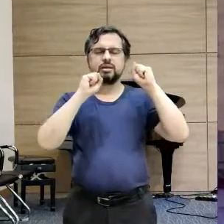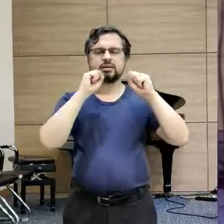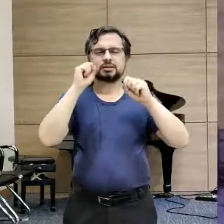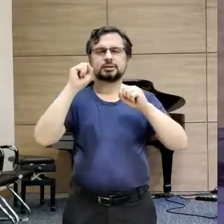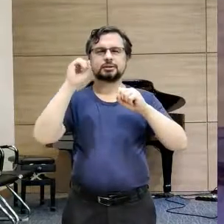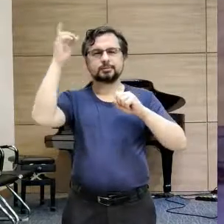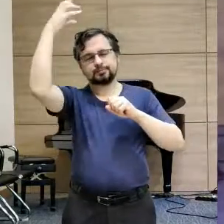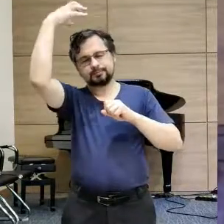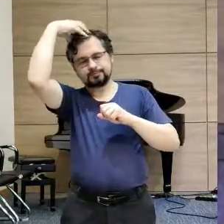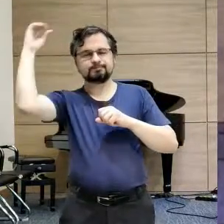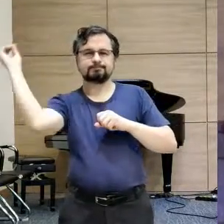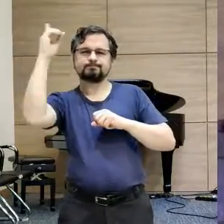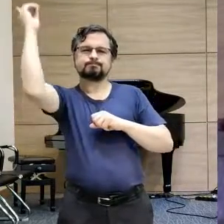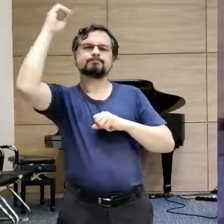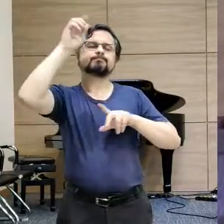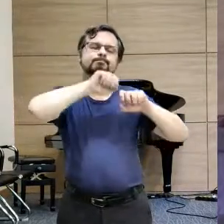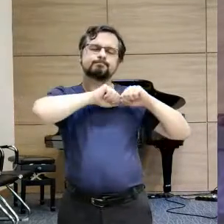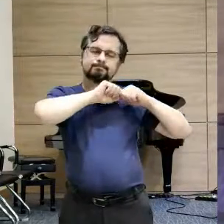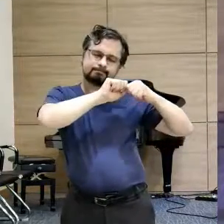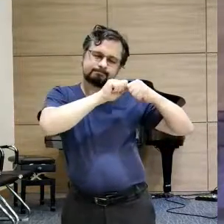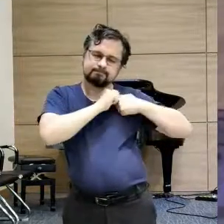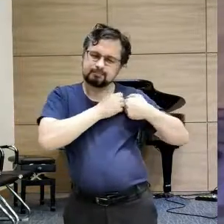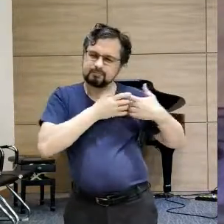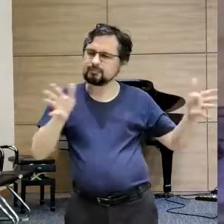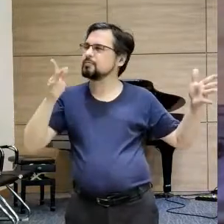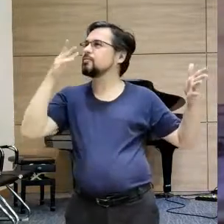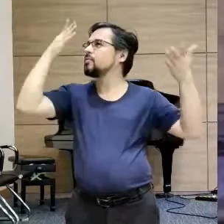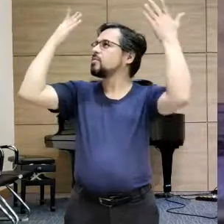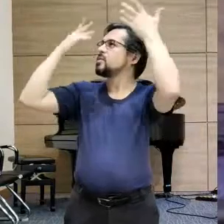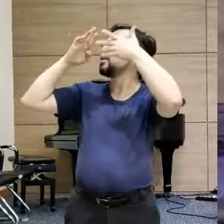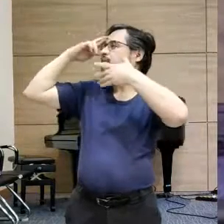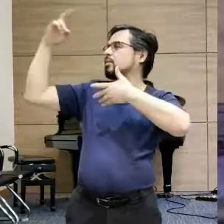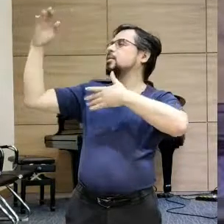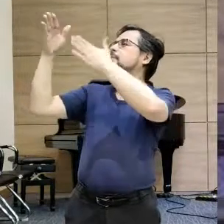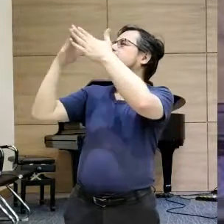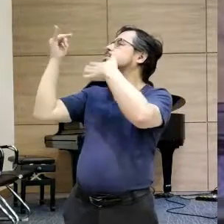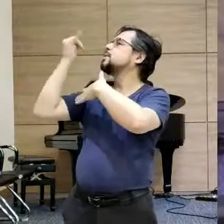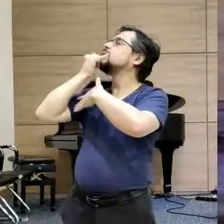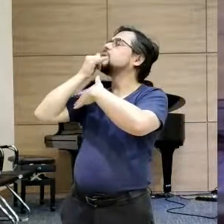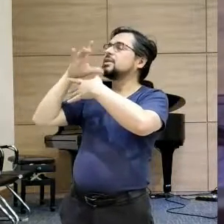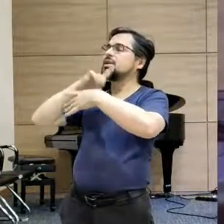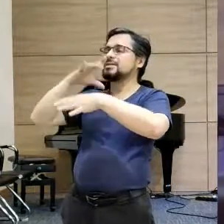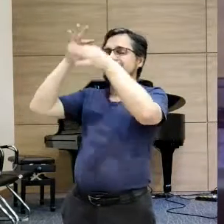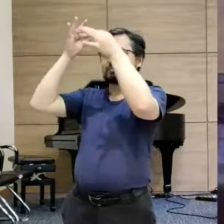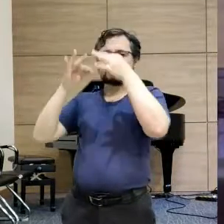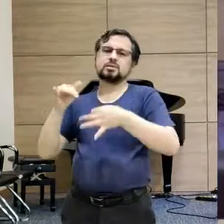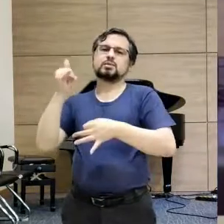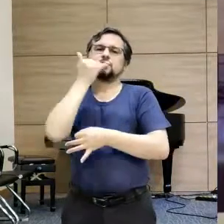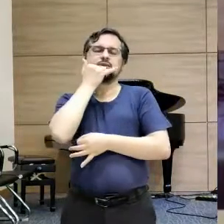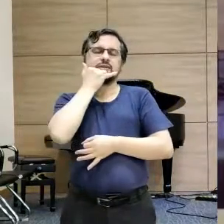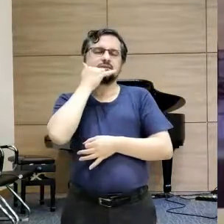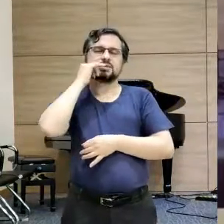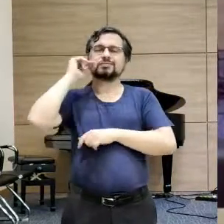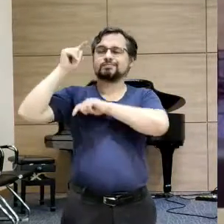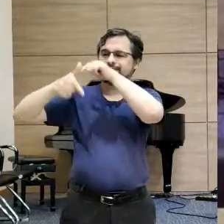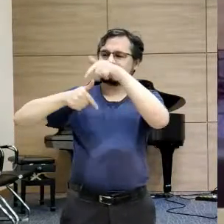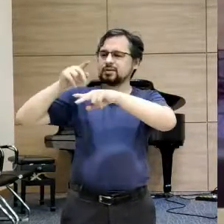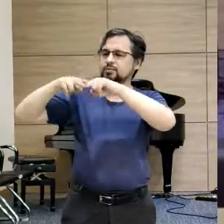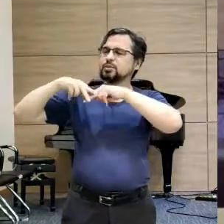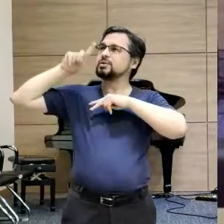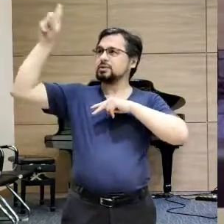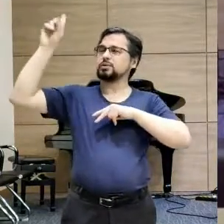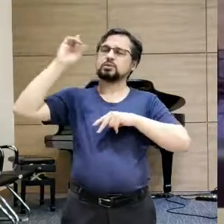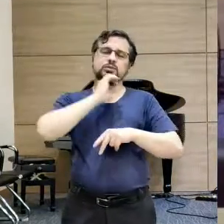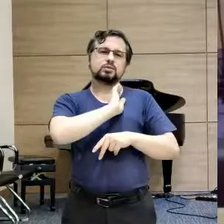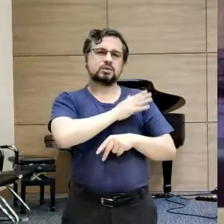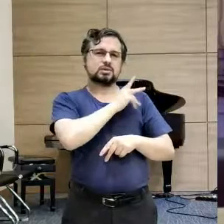ele pede perdão, e ao mesmo tempo tem a convicção do perdão sendo exercido pela parte de Deus ao seu coração,